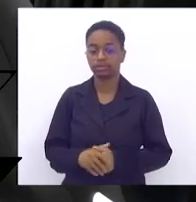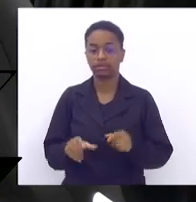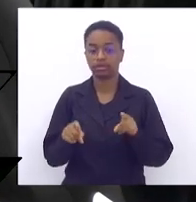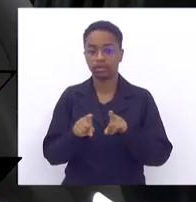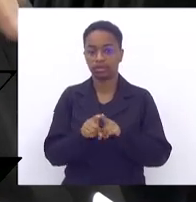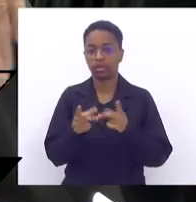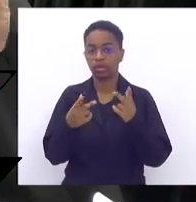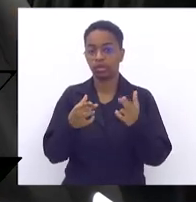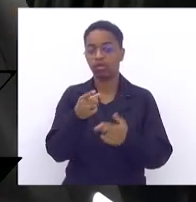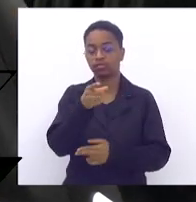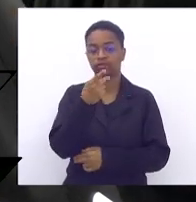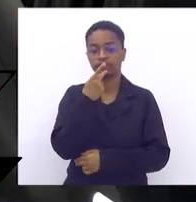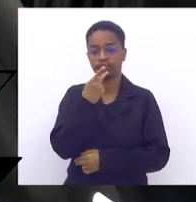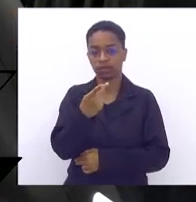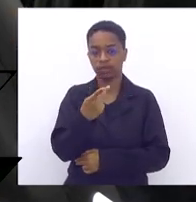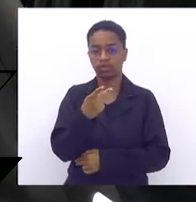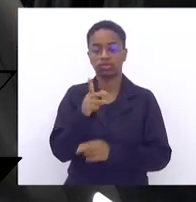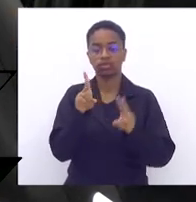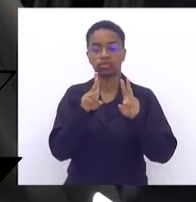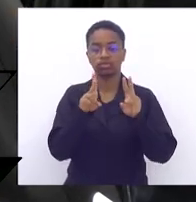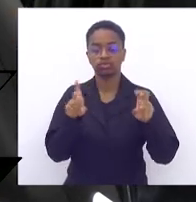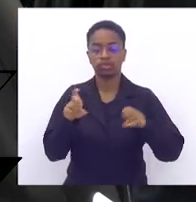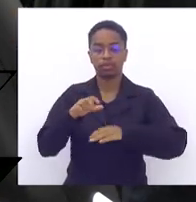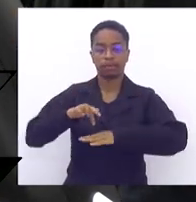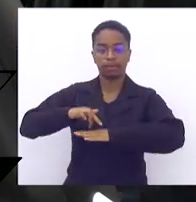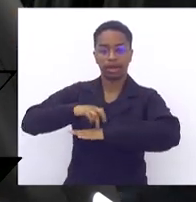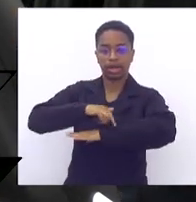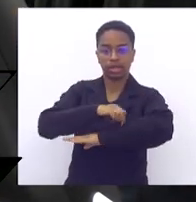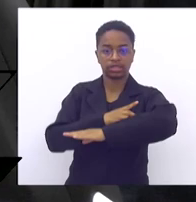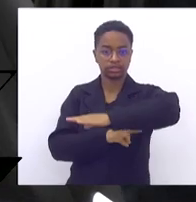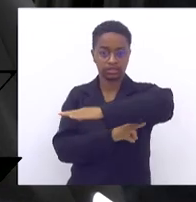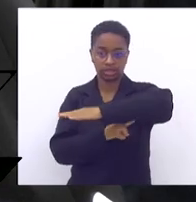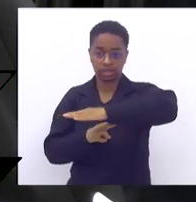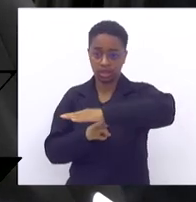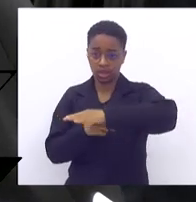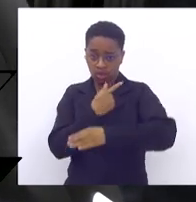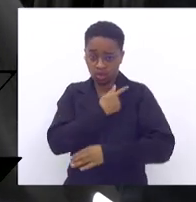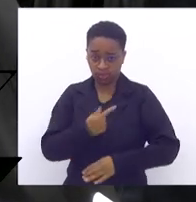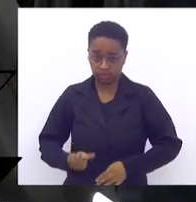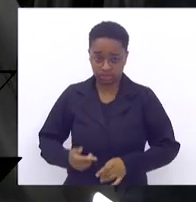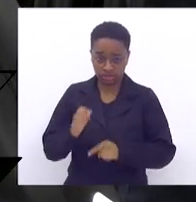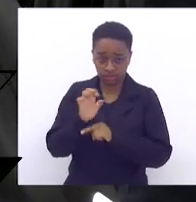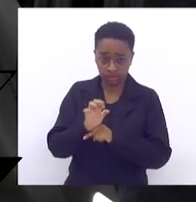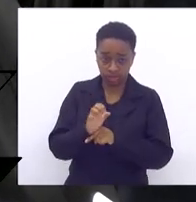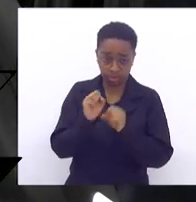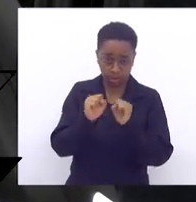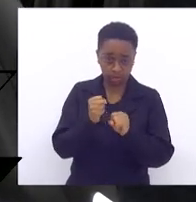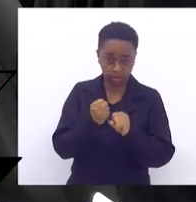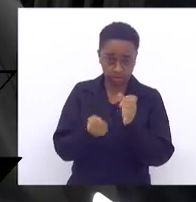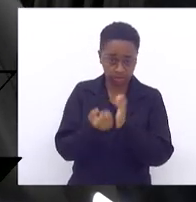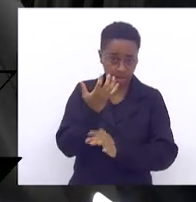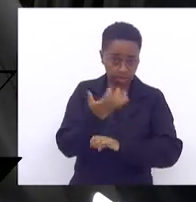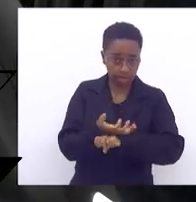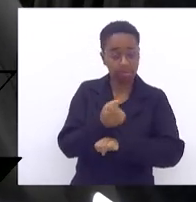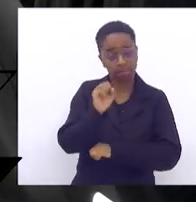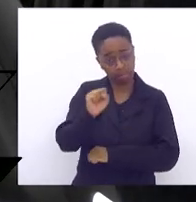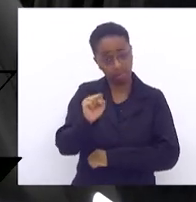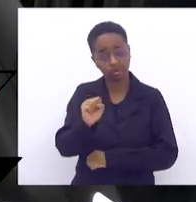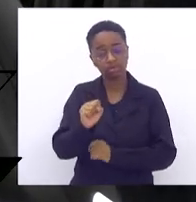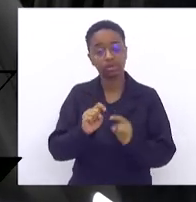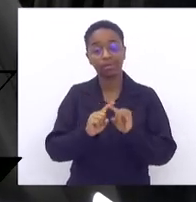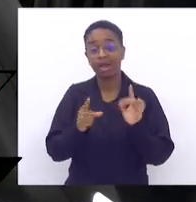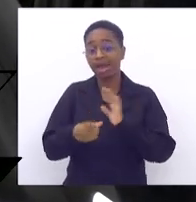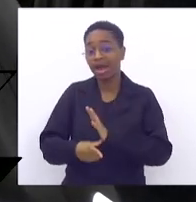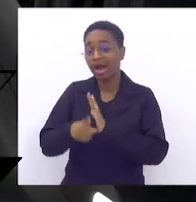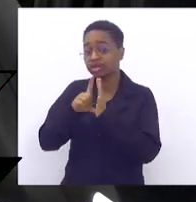que o senhor colocou ali nas passarelas. Nada impede que o governo do Estado faça uma praça, mas, antes de fazer,